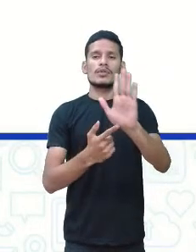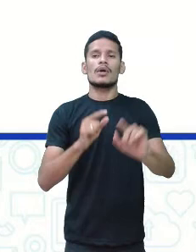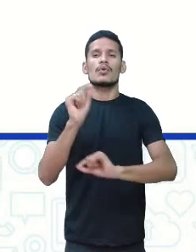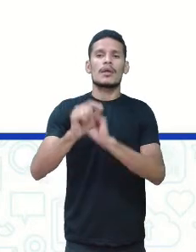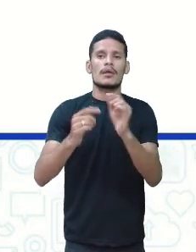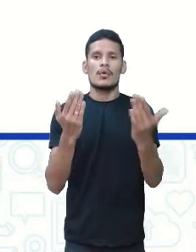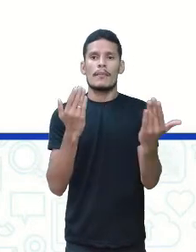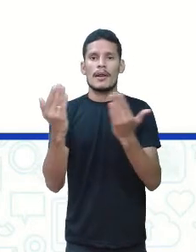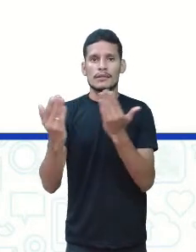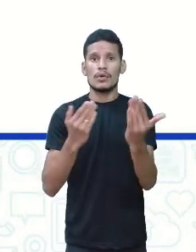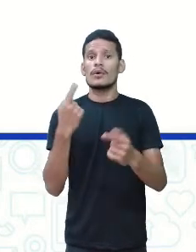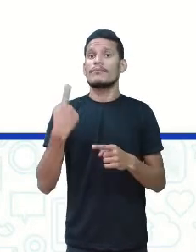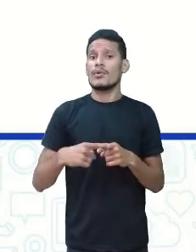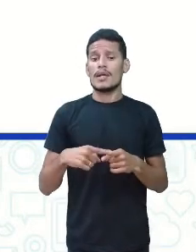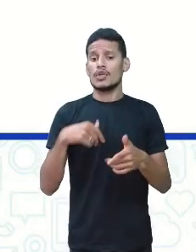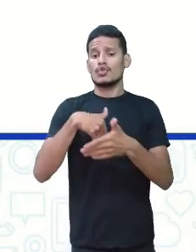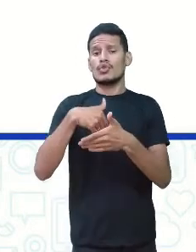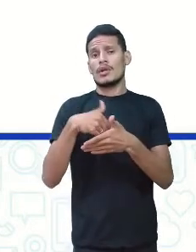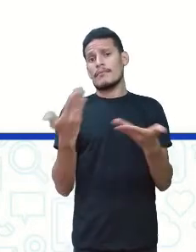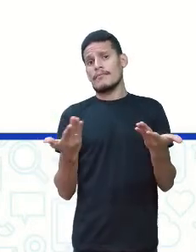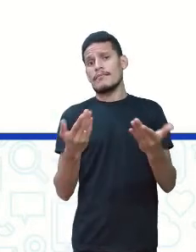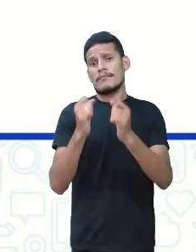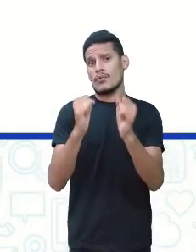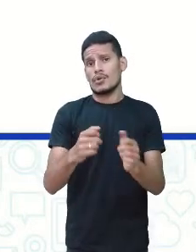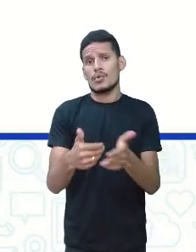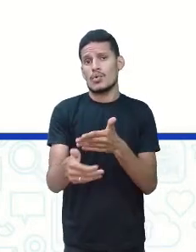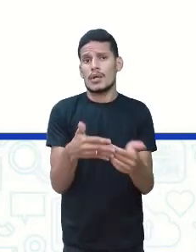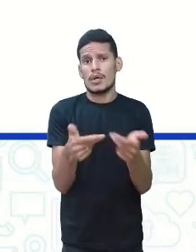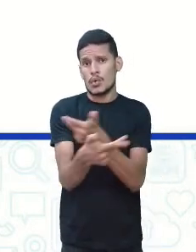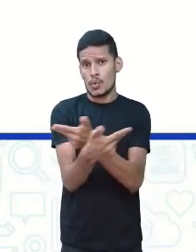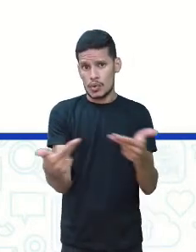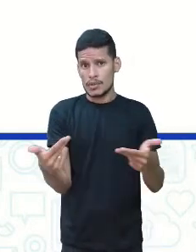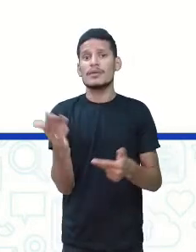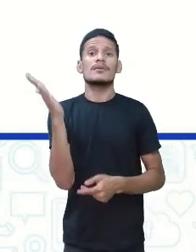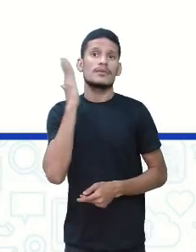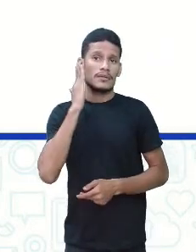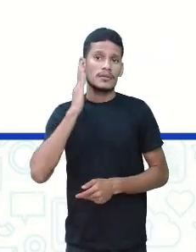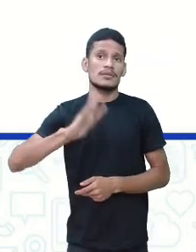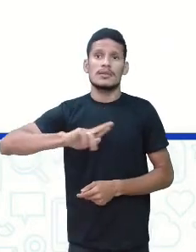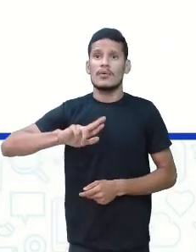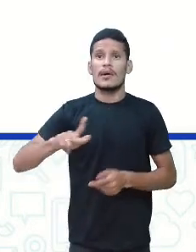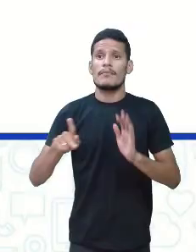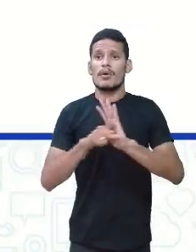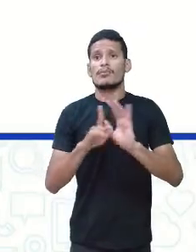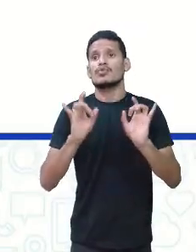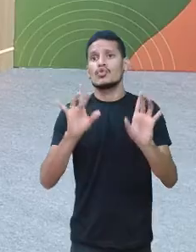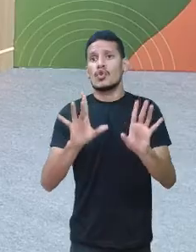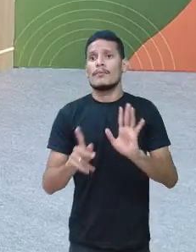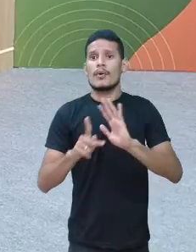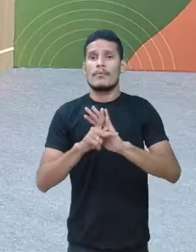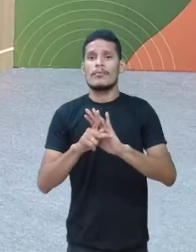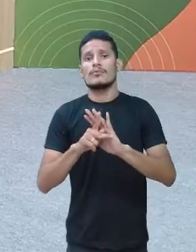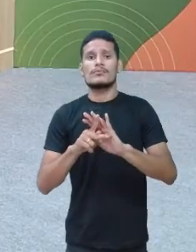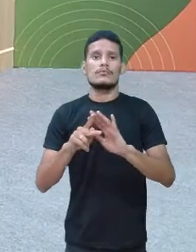aí. Porque o jogar bola pode ser qualquer coisa, né? Não, ele não é só o futsal.